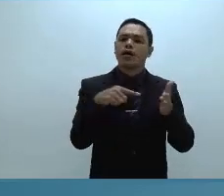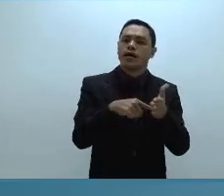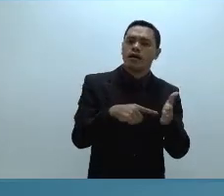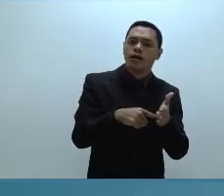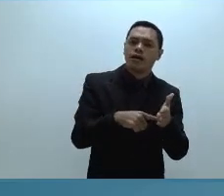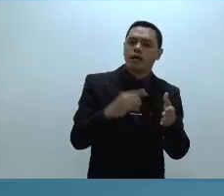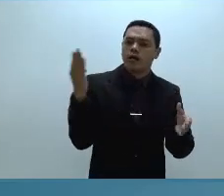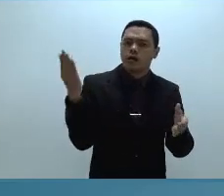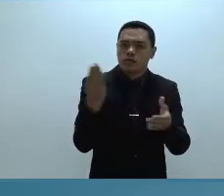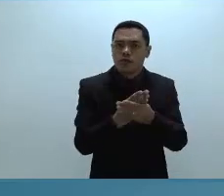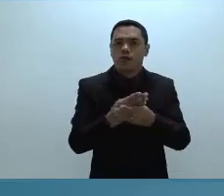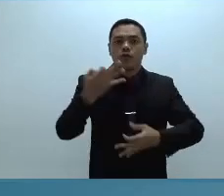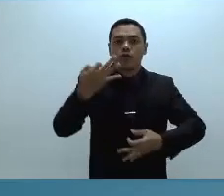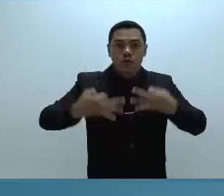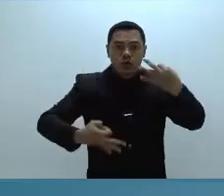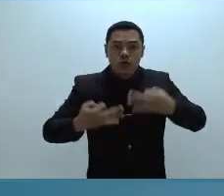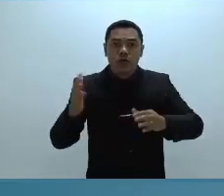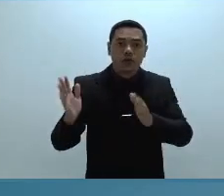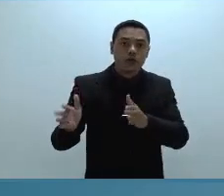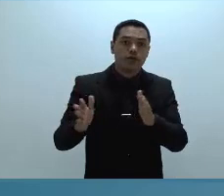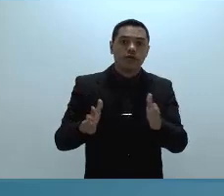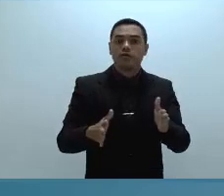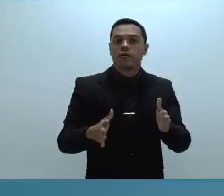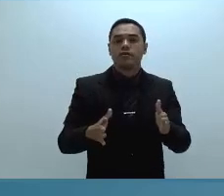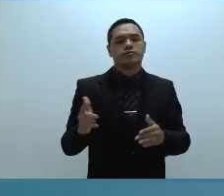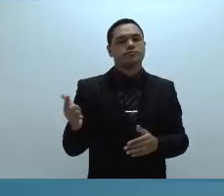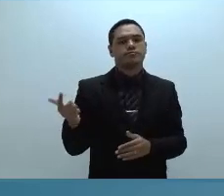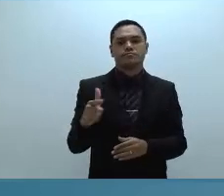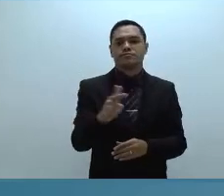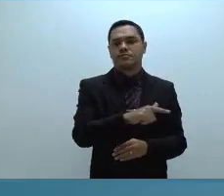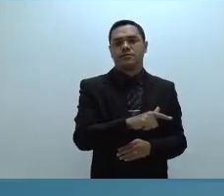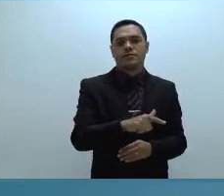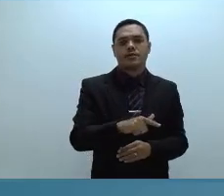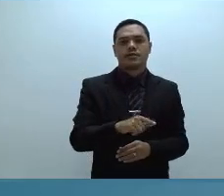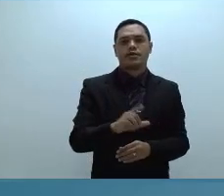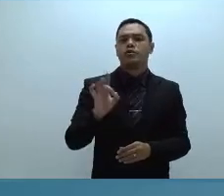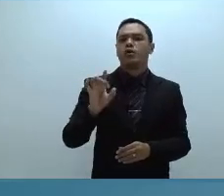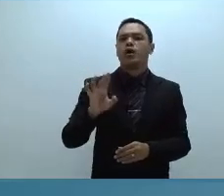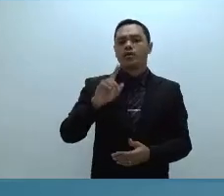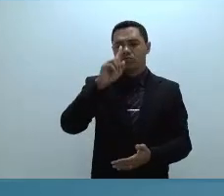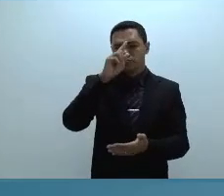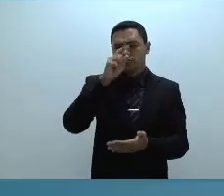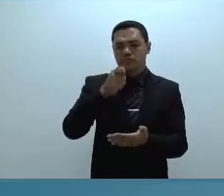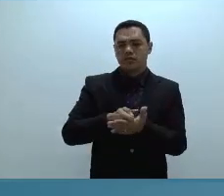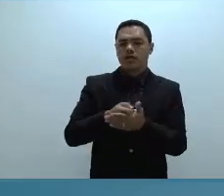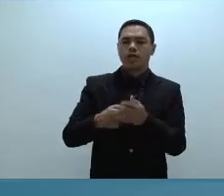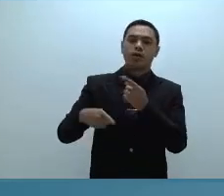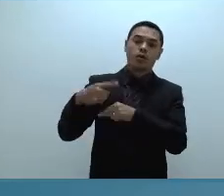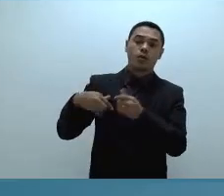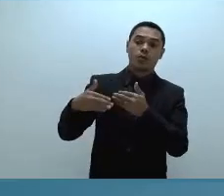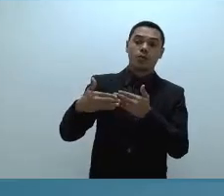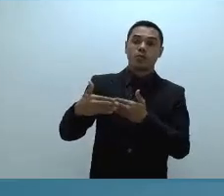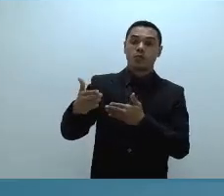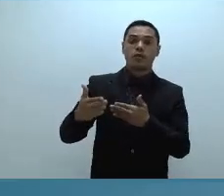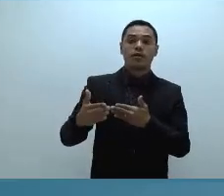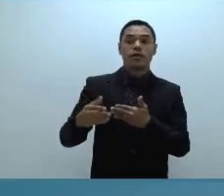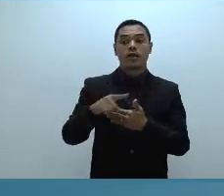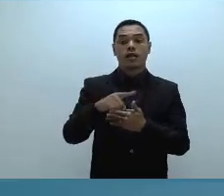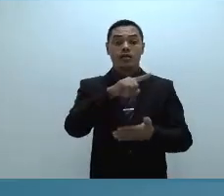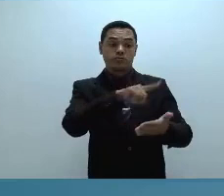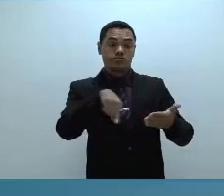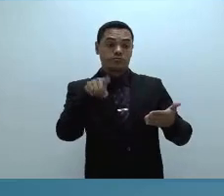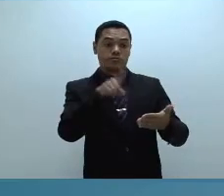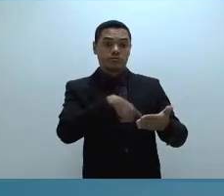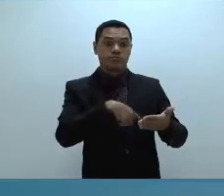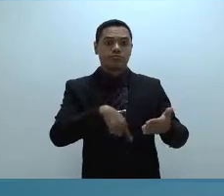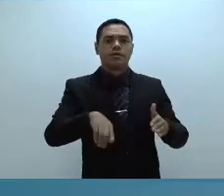mas apenas da decisão que inicialmente rejeitou a